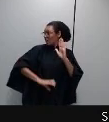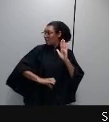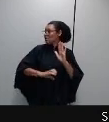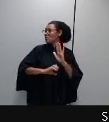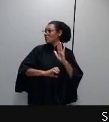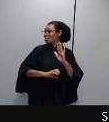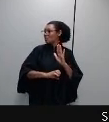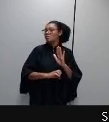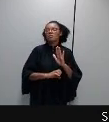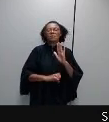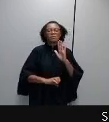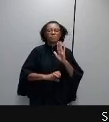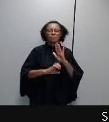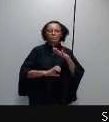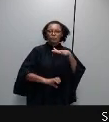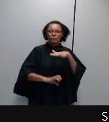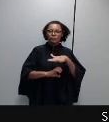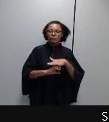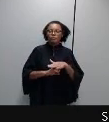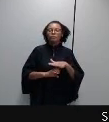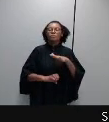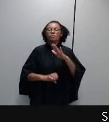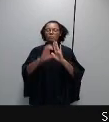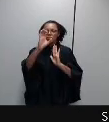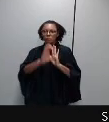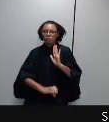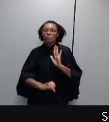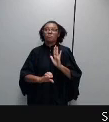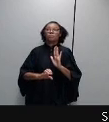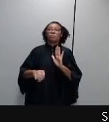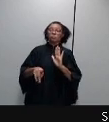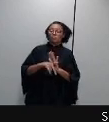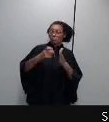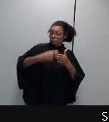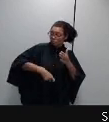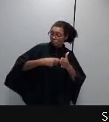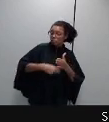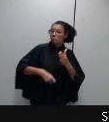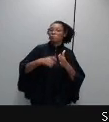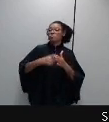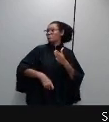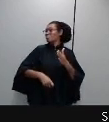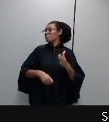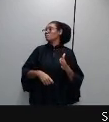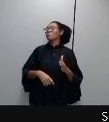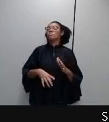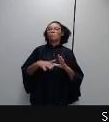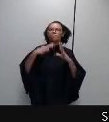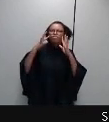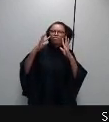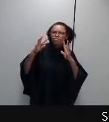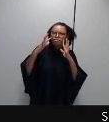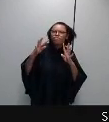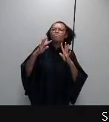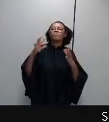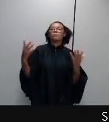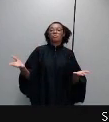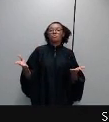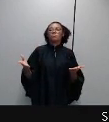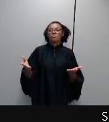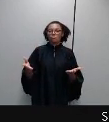de que o crédito tributário seja objeto de atenção naquele procedimento